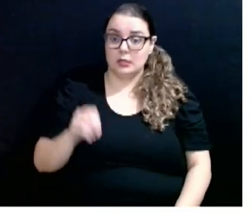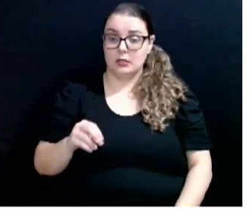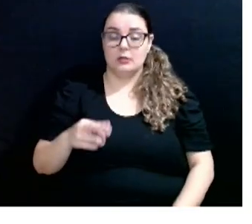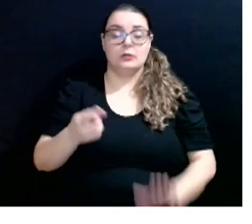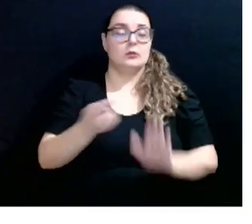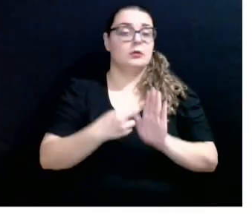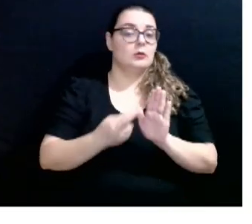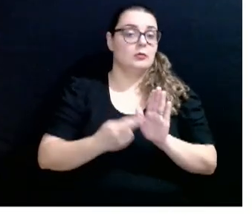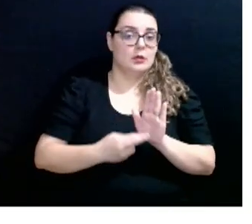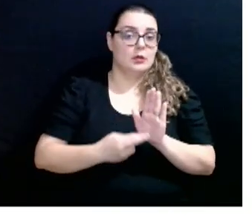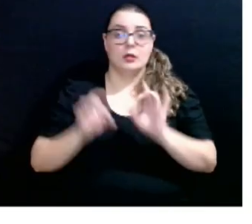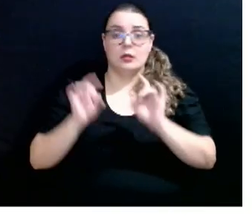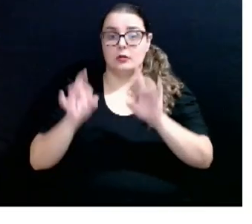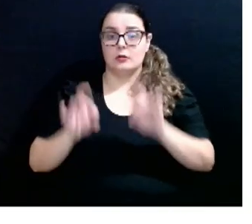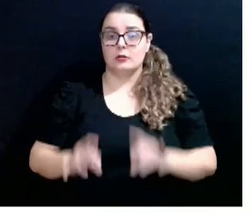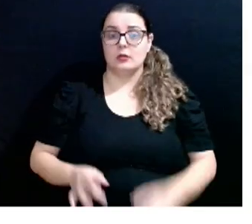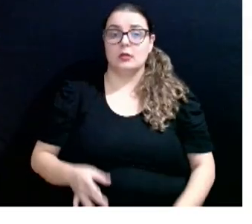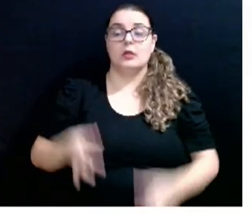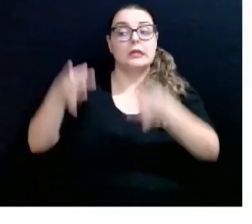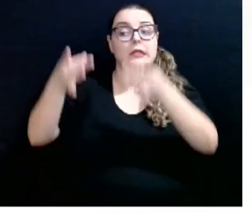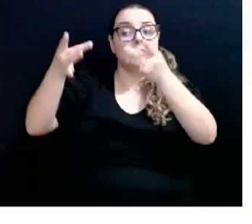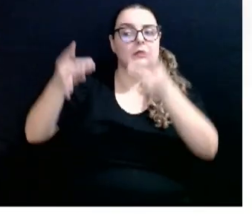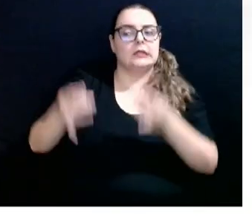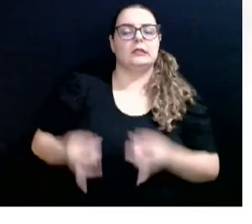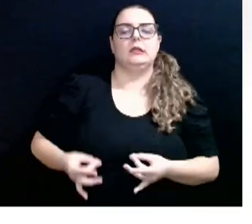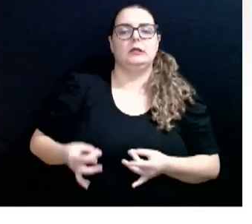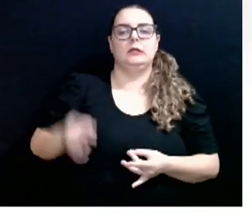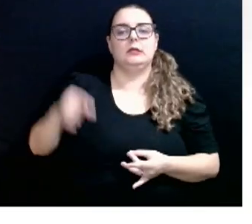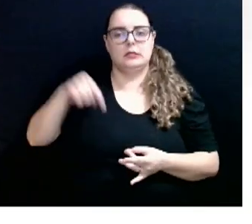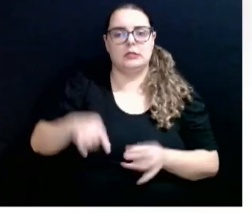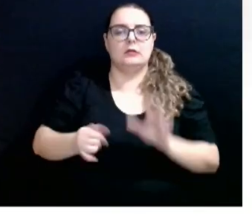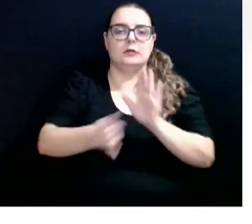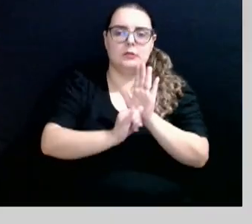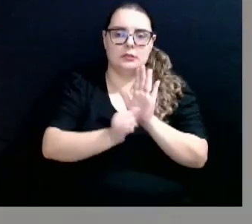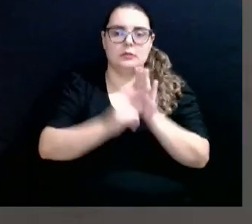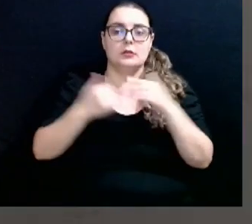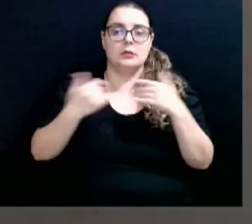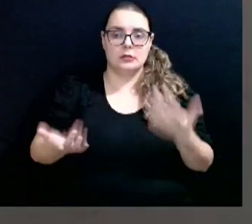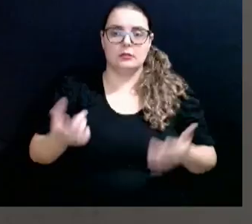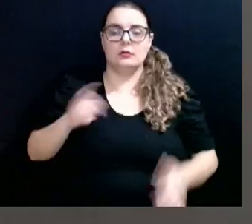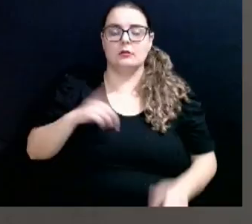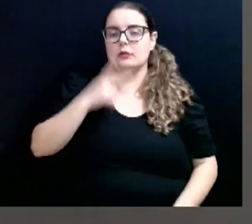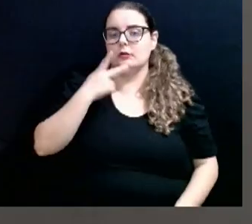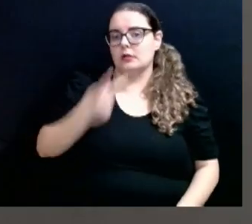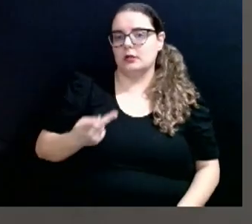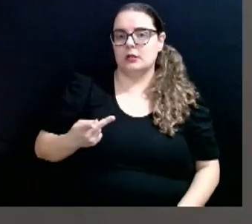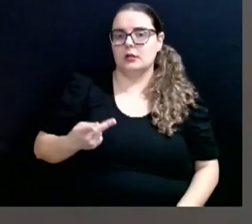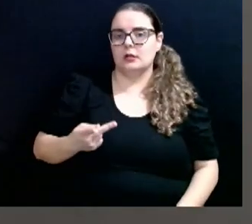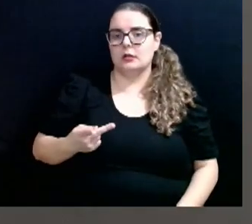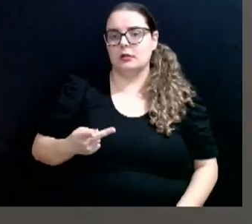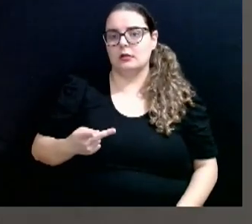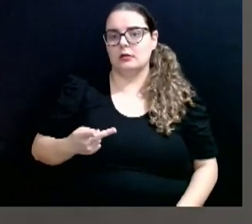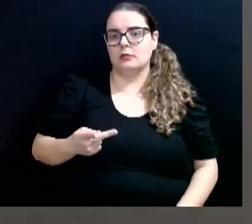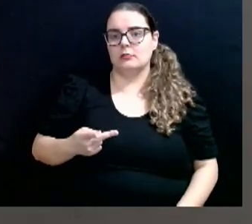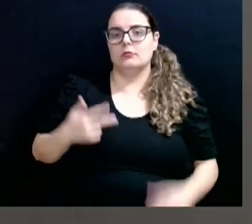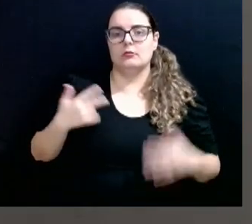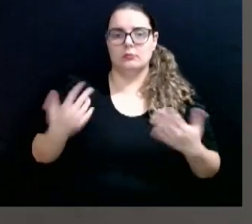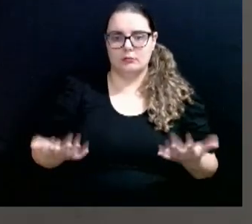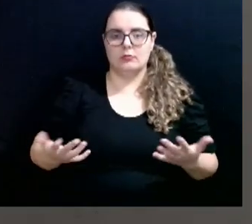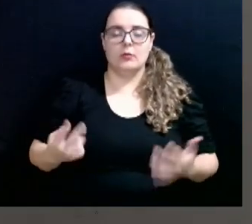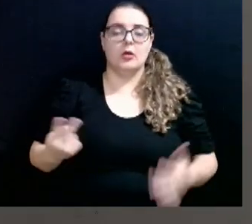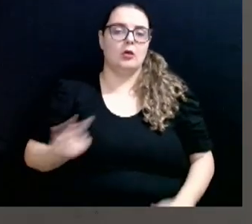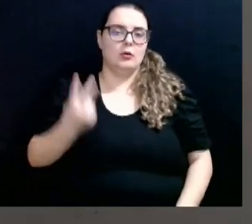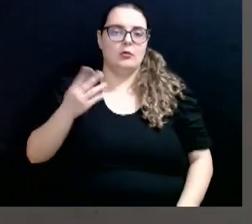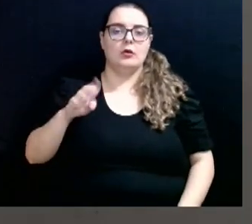é especificada nesse edital. Então no edital vai dizer exatamente o valor do bem, vai